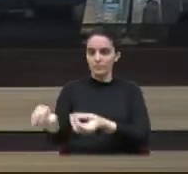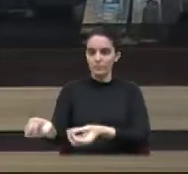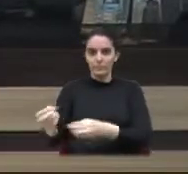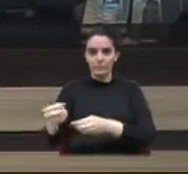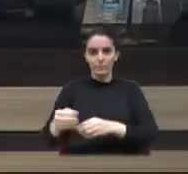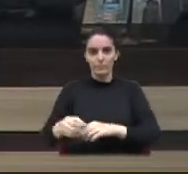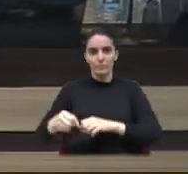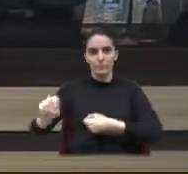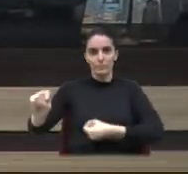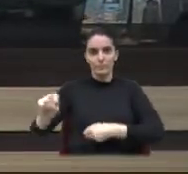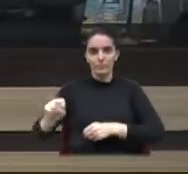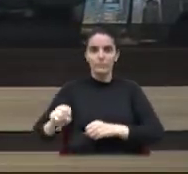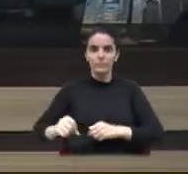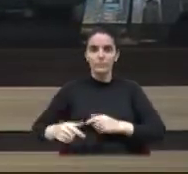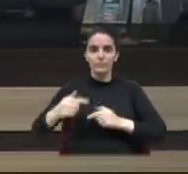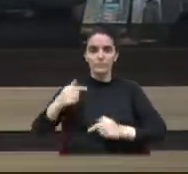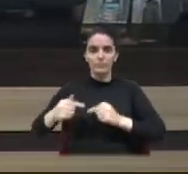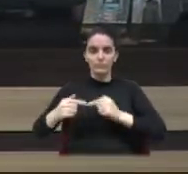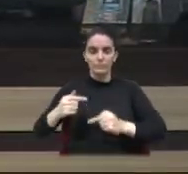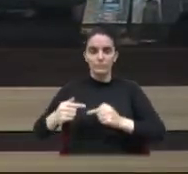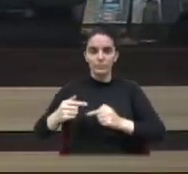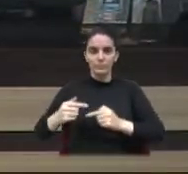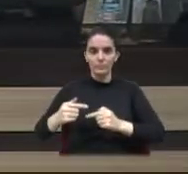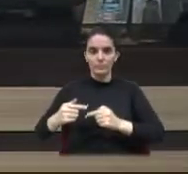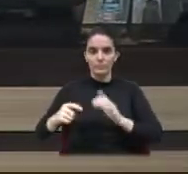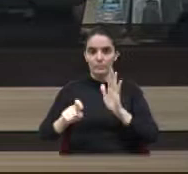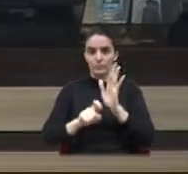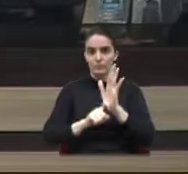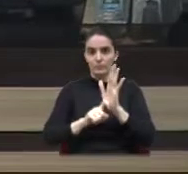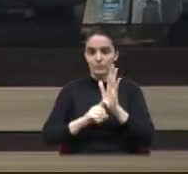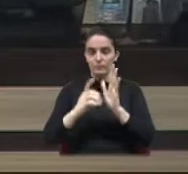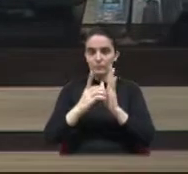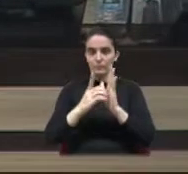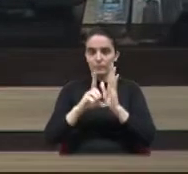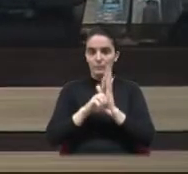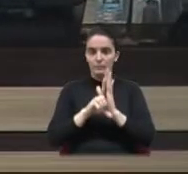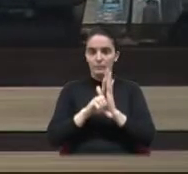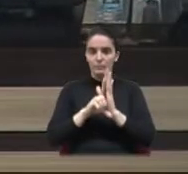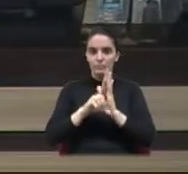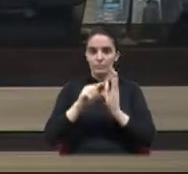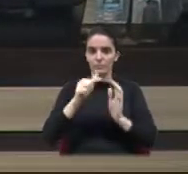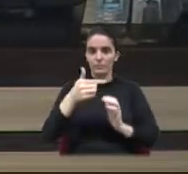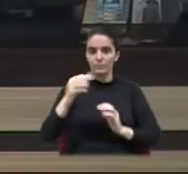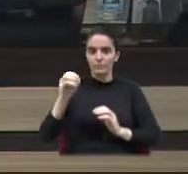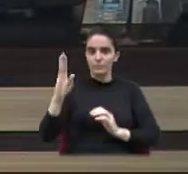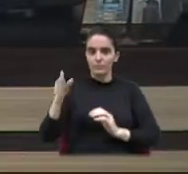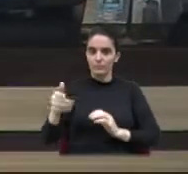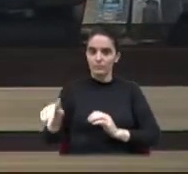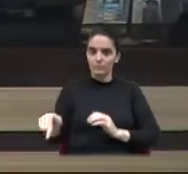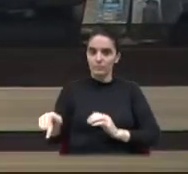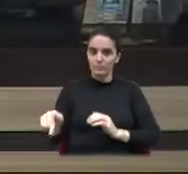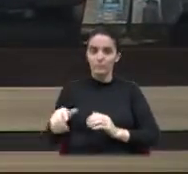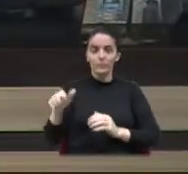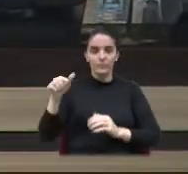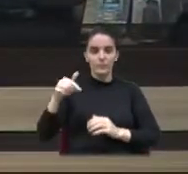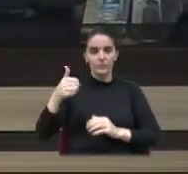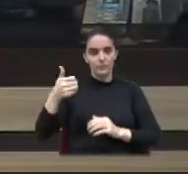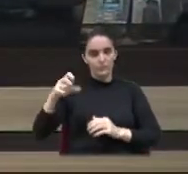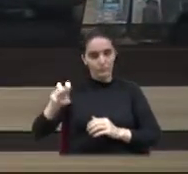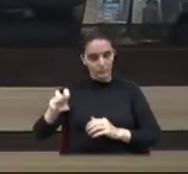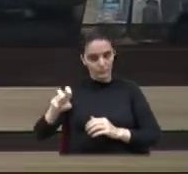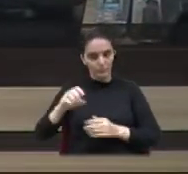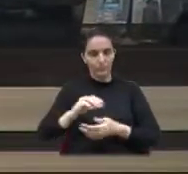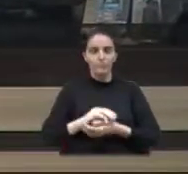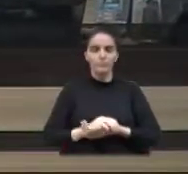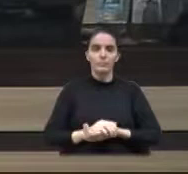de atuação na política sobre drogas, nos termos do decreto legislativo número 20/15 e da outras providências,